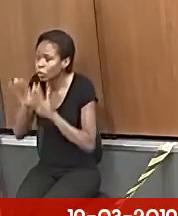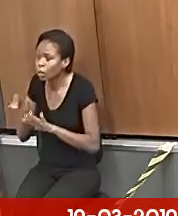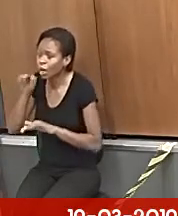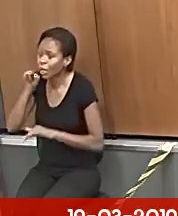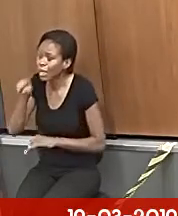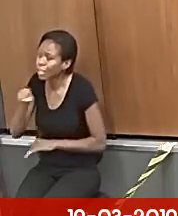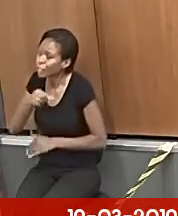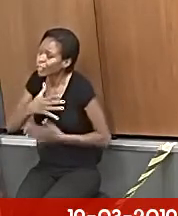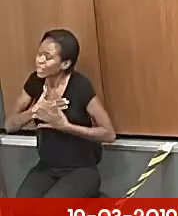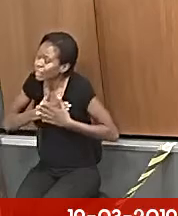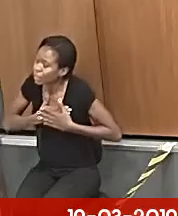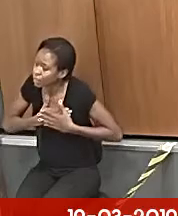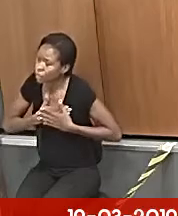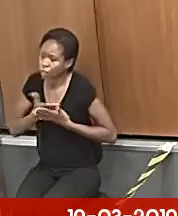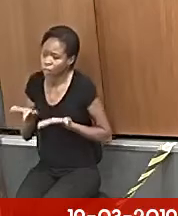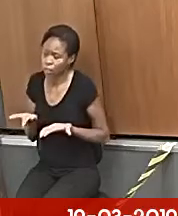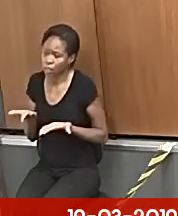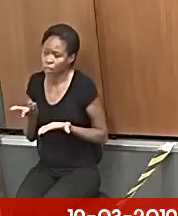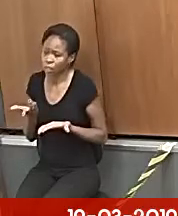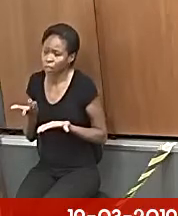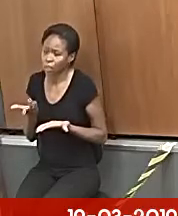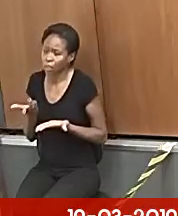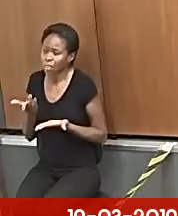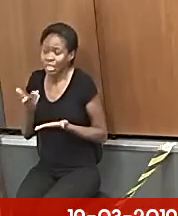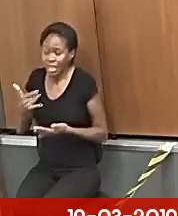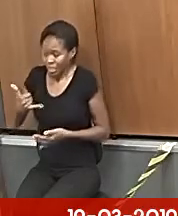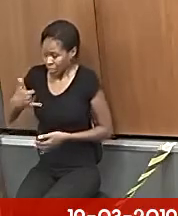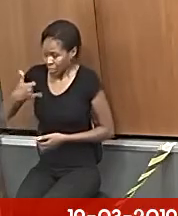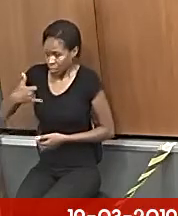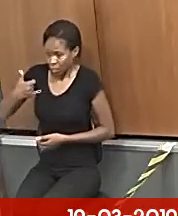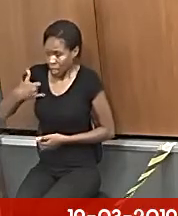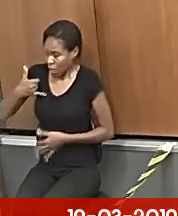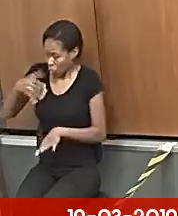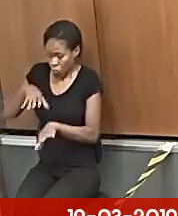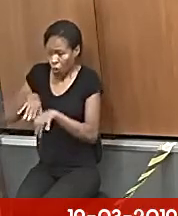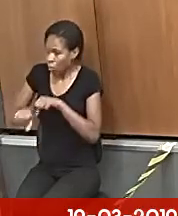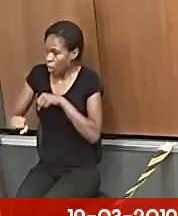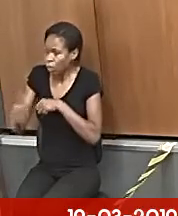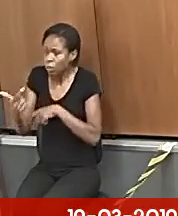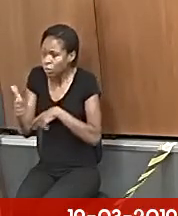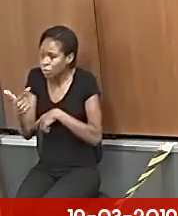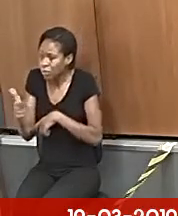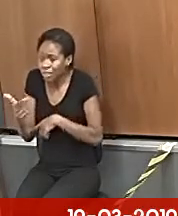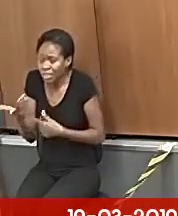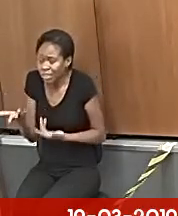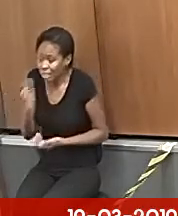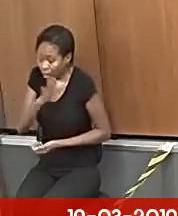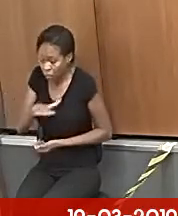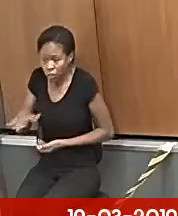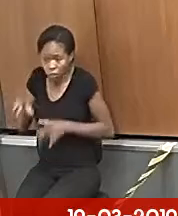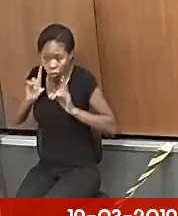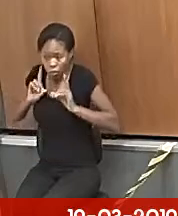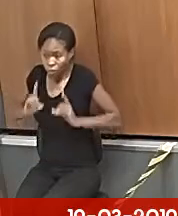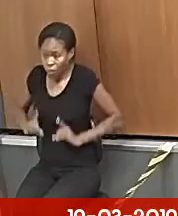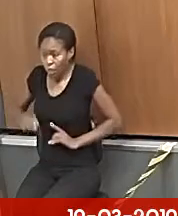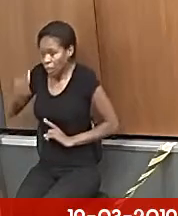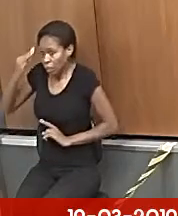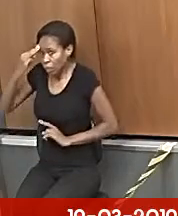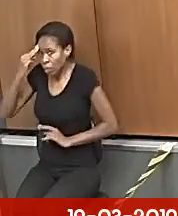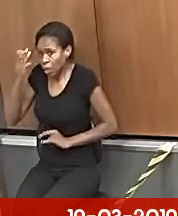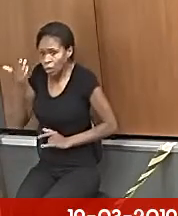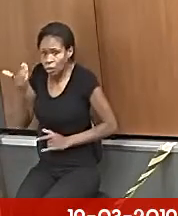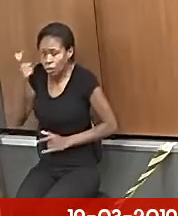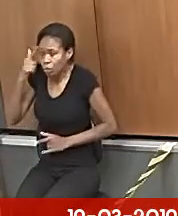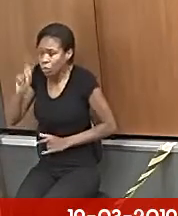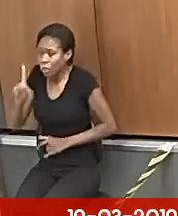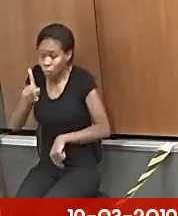porque de repente é no de idade gente para formar os meninos não entende isso entende assim que chegou na hora